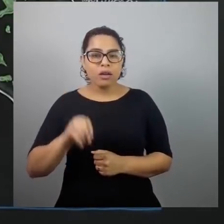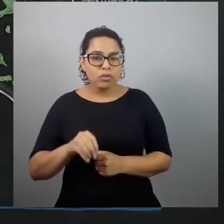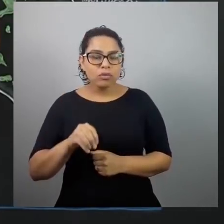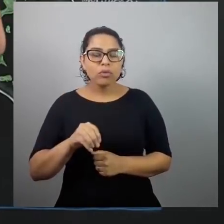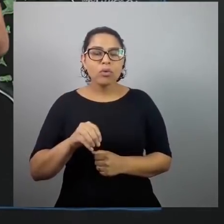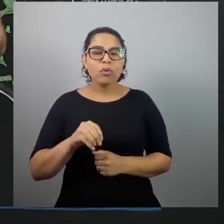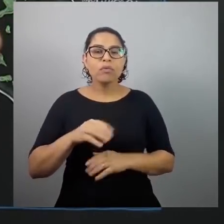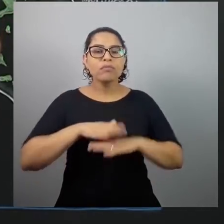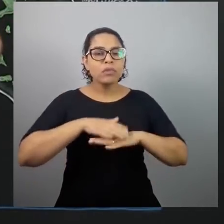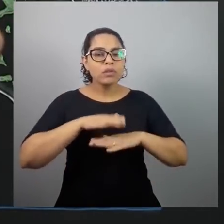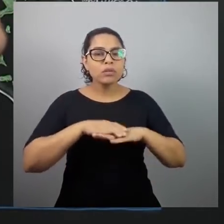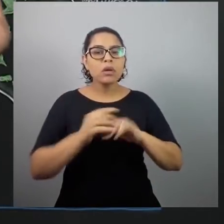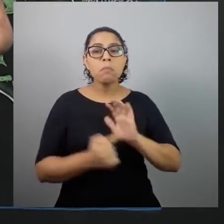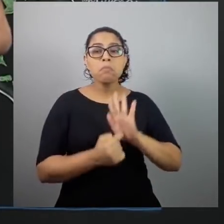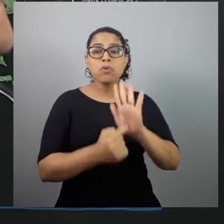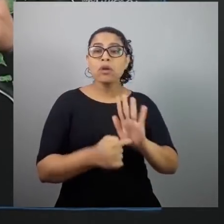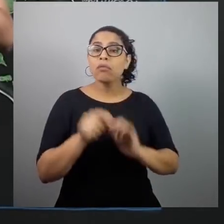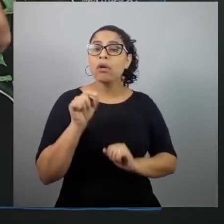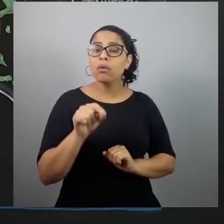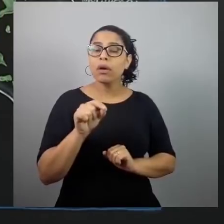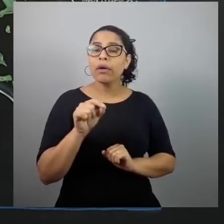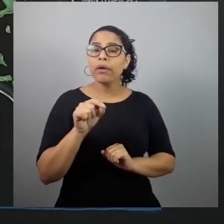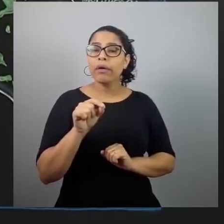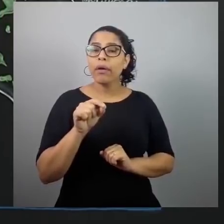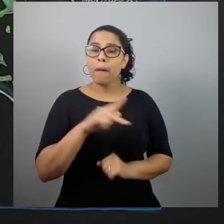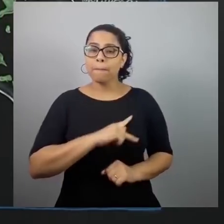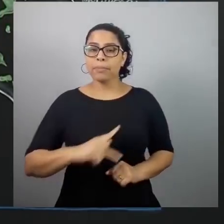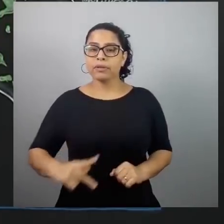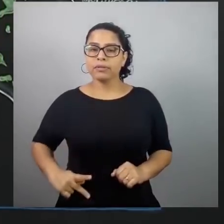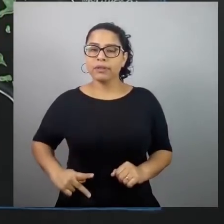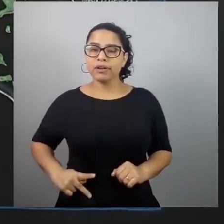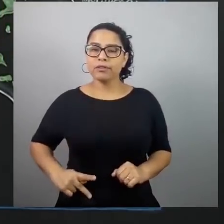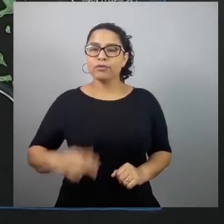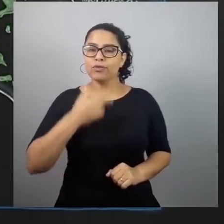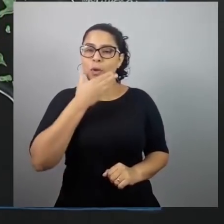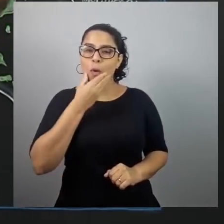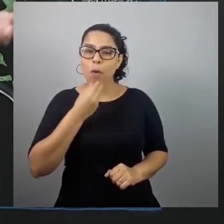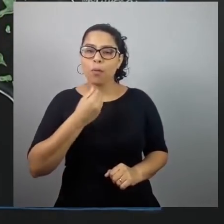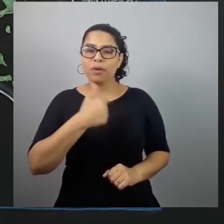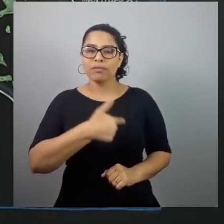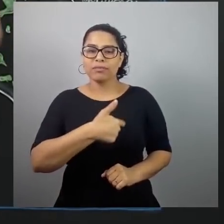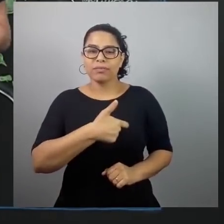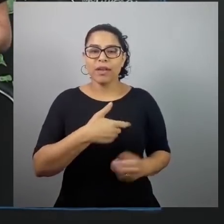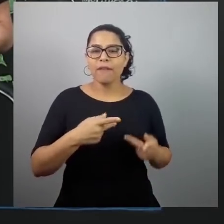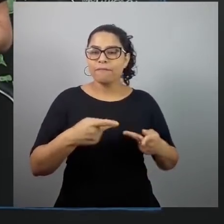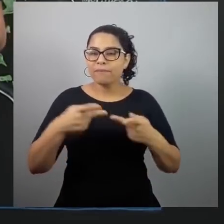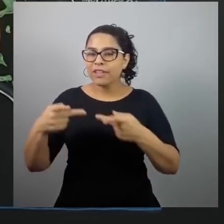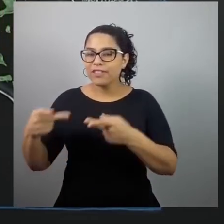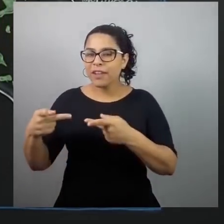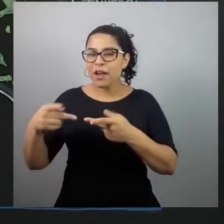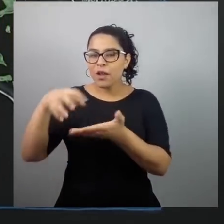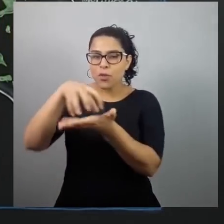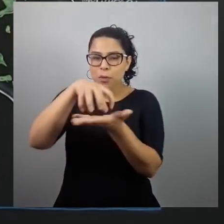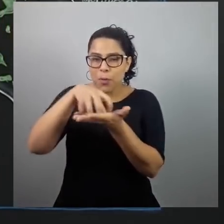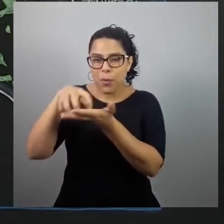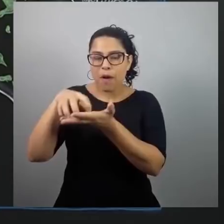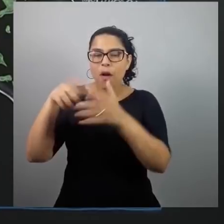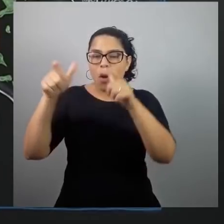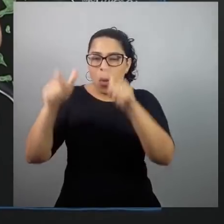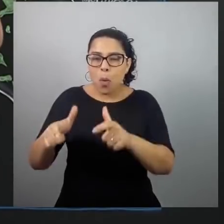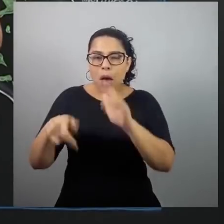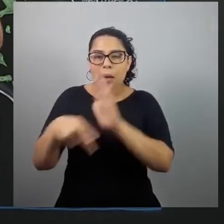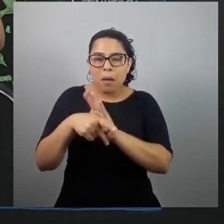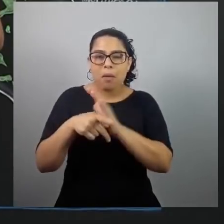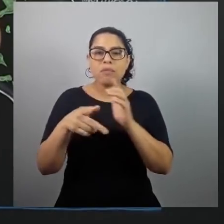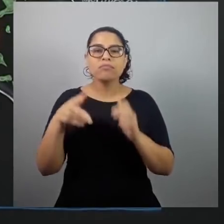pelo DIP, que mostravam o presidente Getúlio Vargas visitando áreas de populações indígenas,